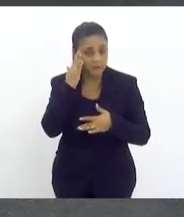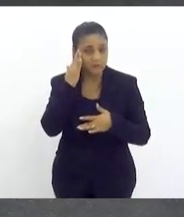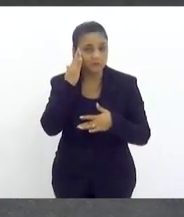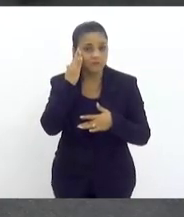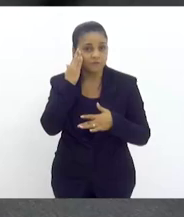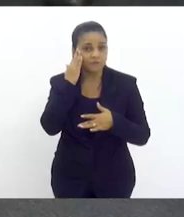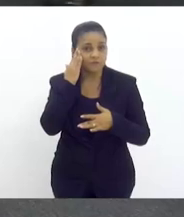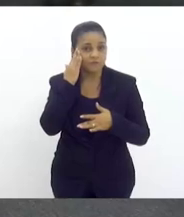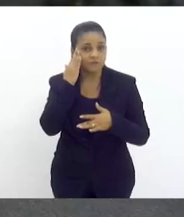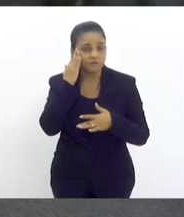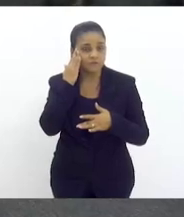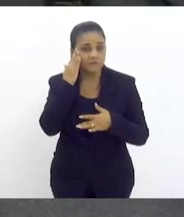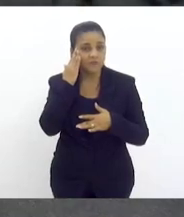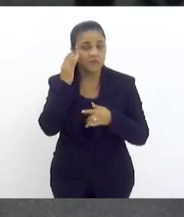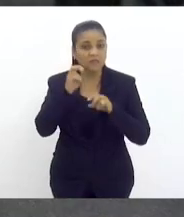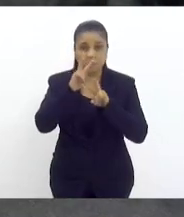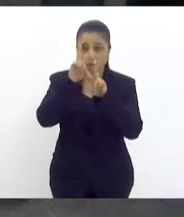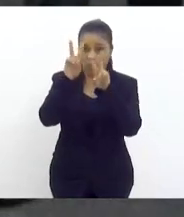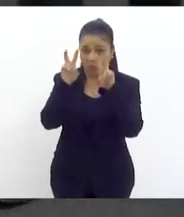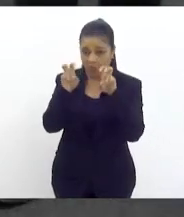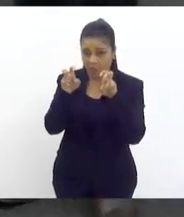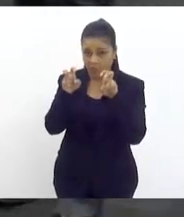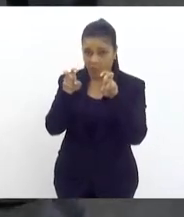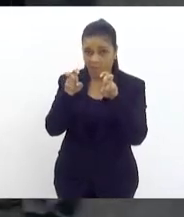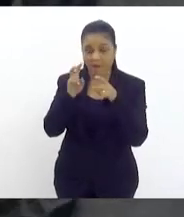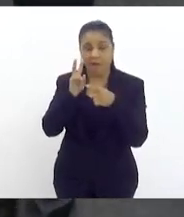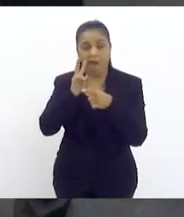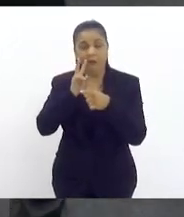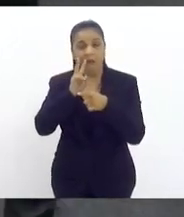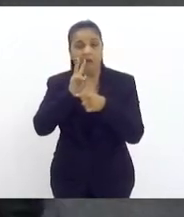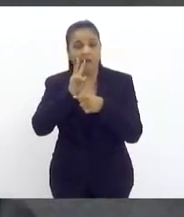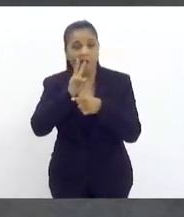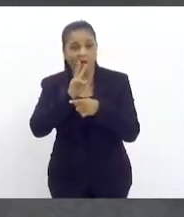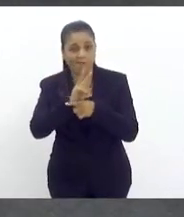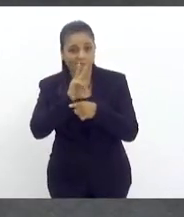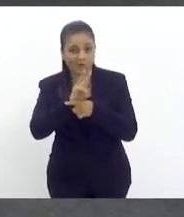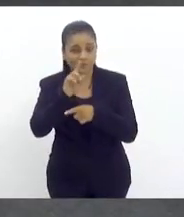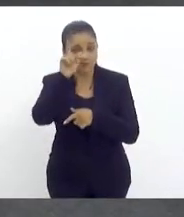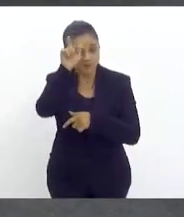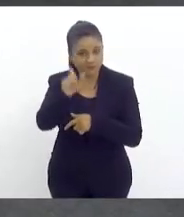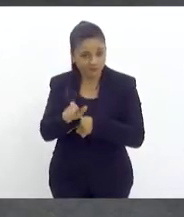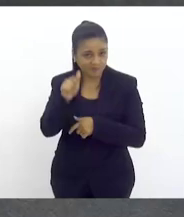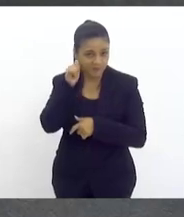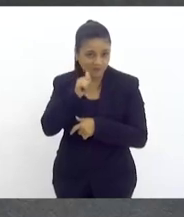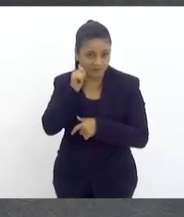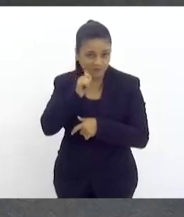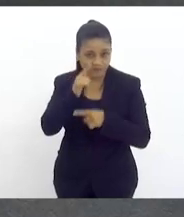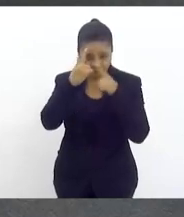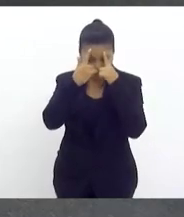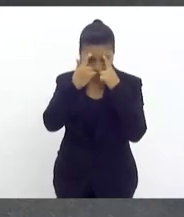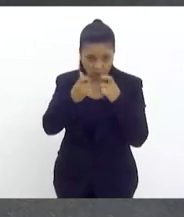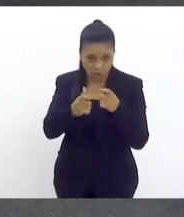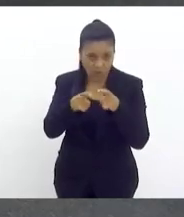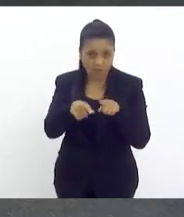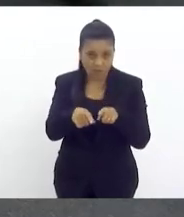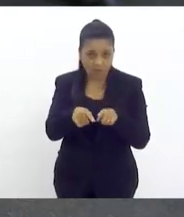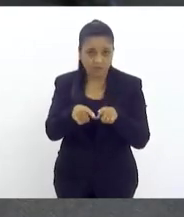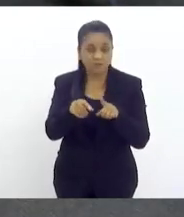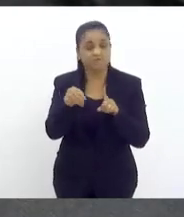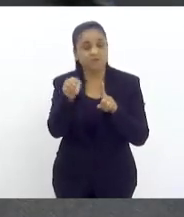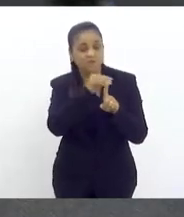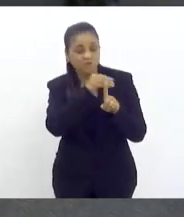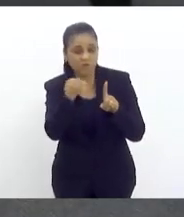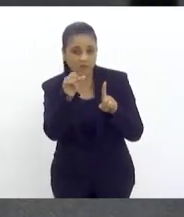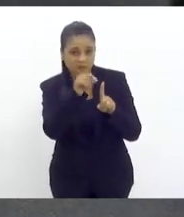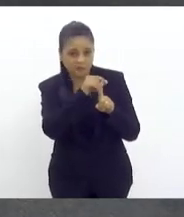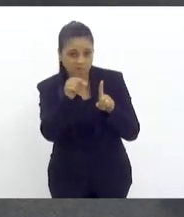da justeza da matéria, ou seja, a proteção das mulheres vítimas de situação, em situação de vulnerabilidade, vítima